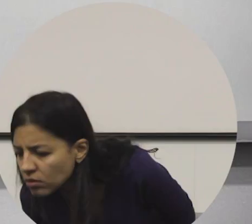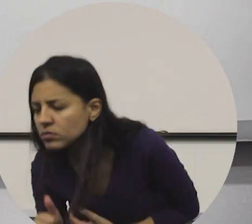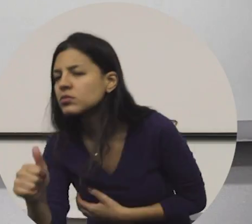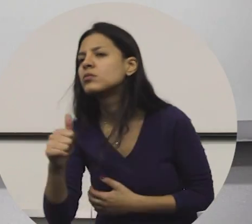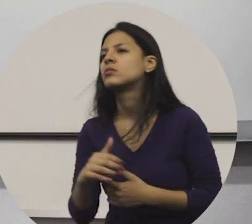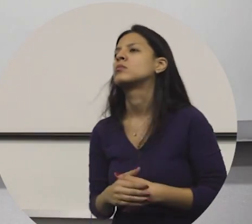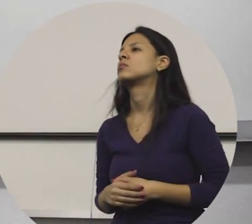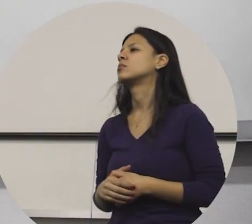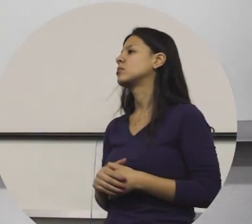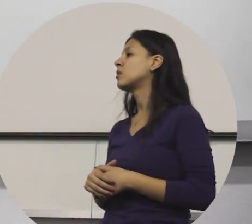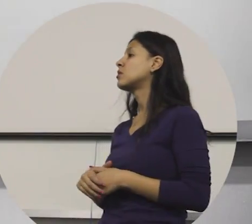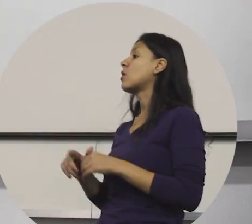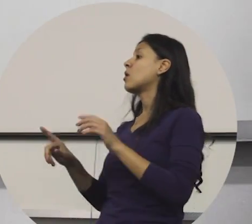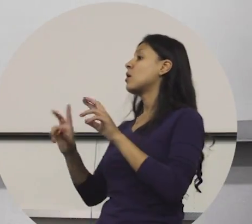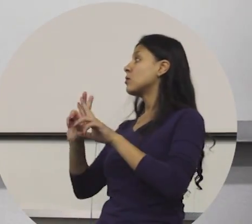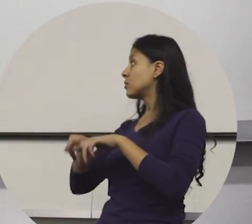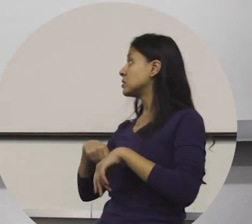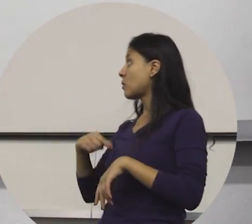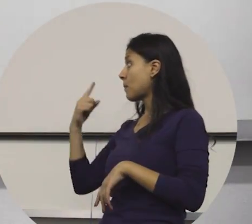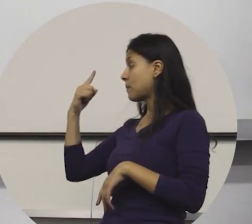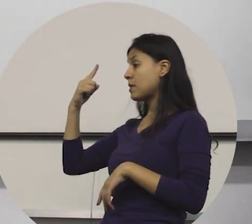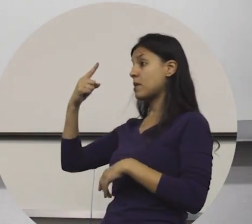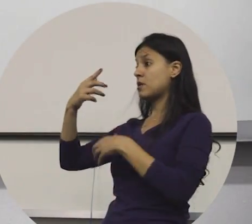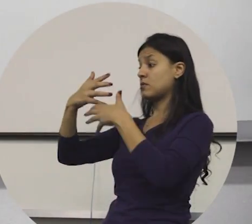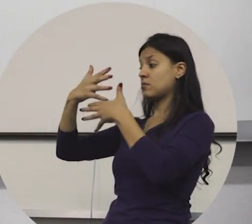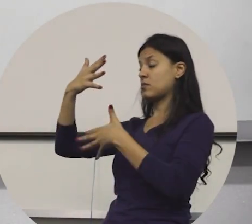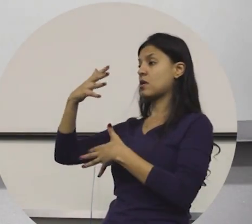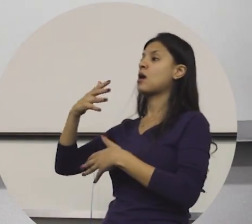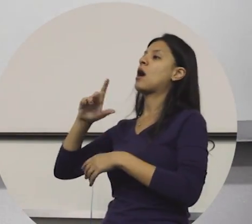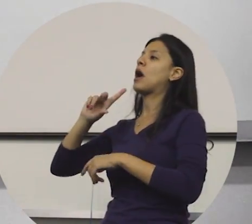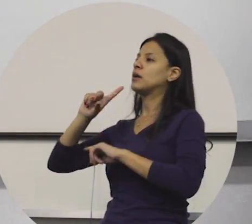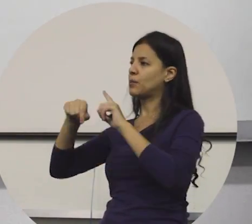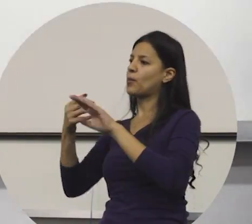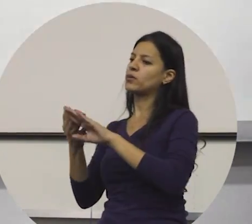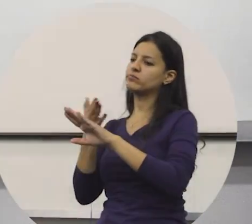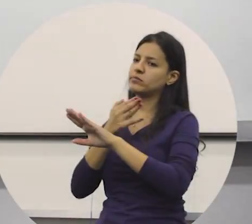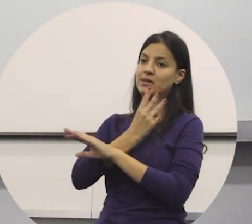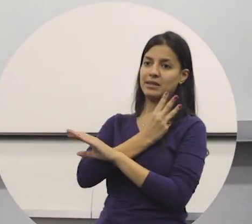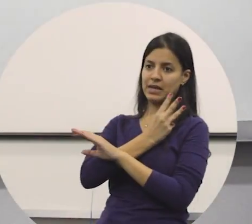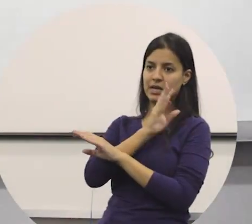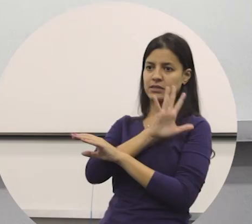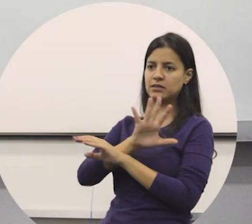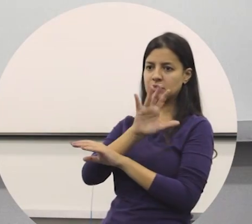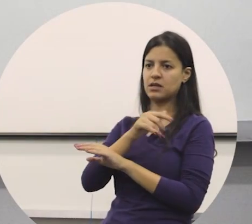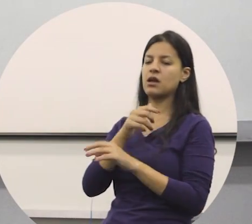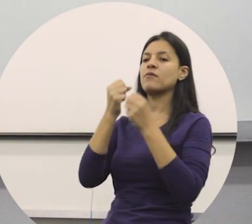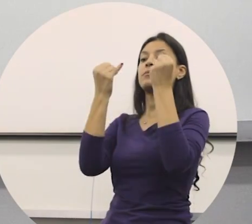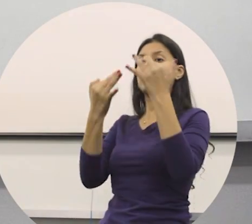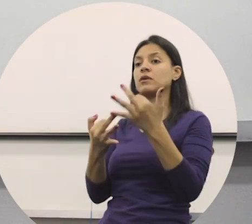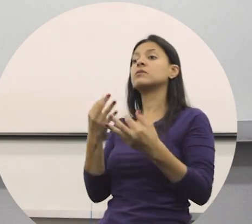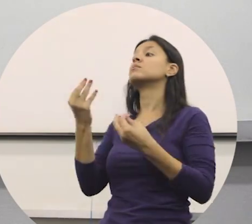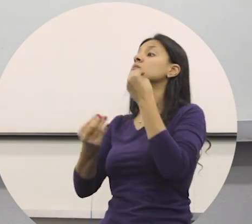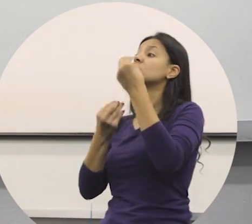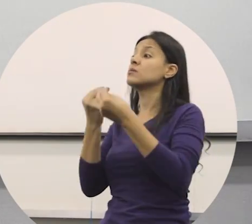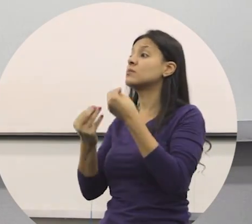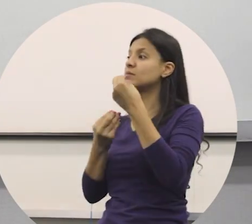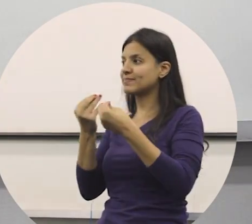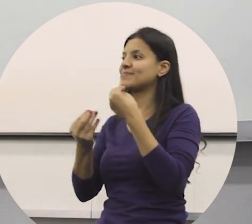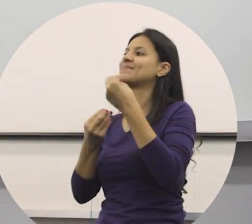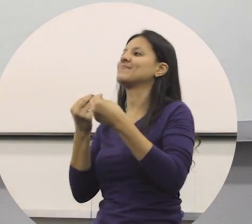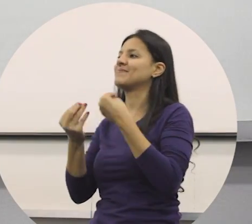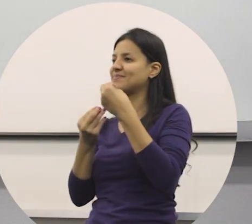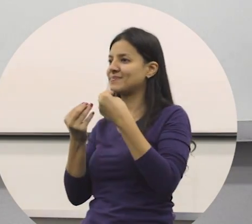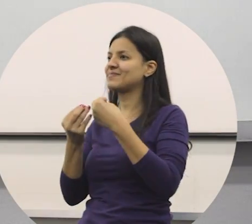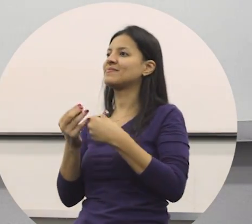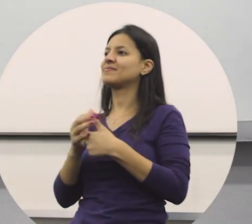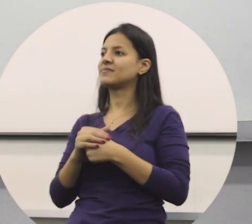essa primeira aqui, eu vou chegar naquelas três figuras anteriores para explicar como que é o processo da